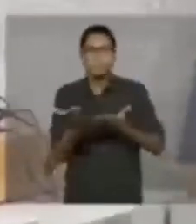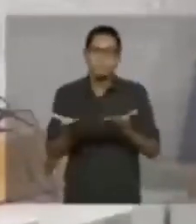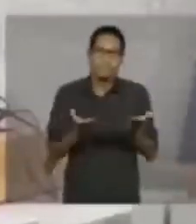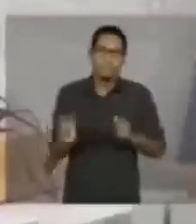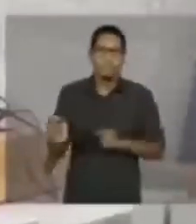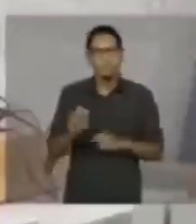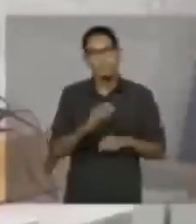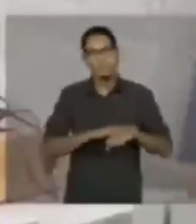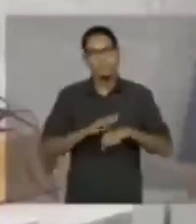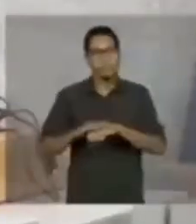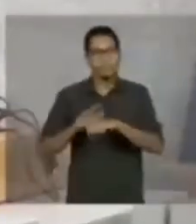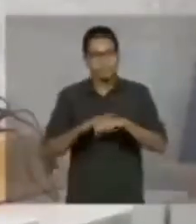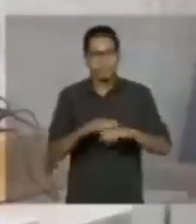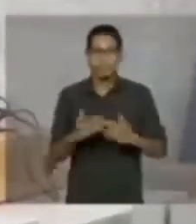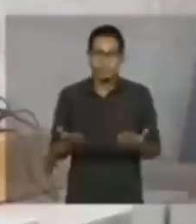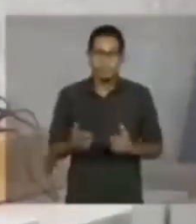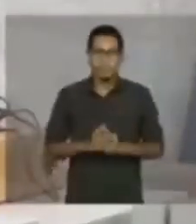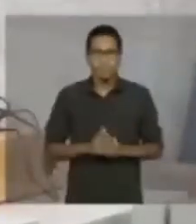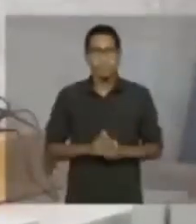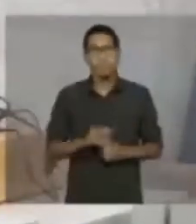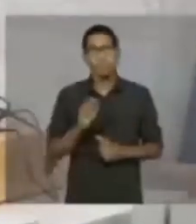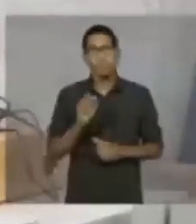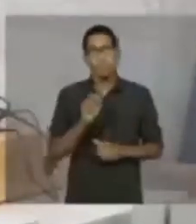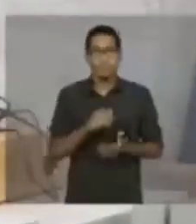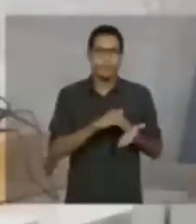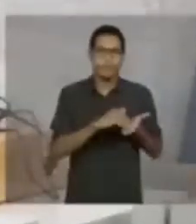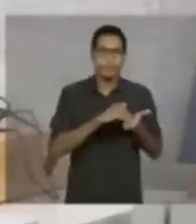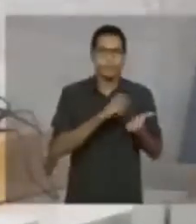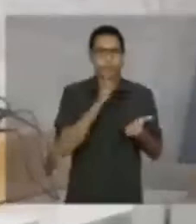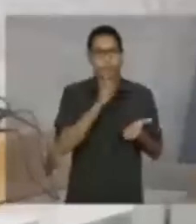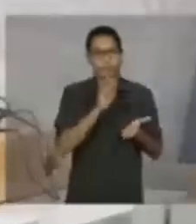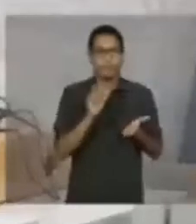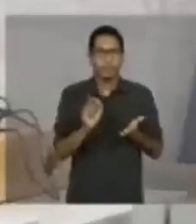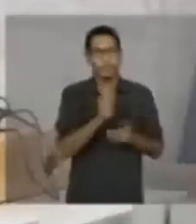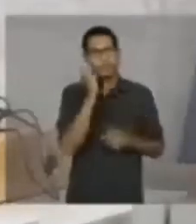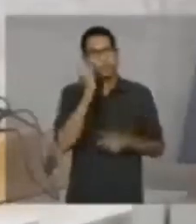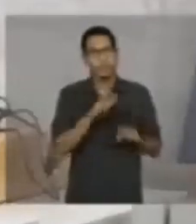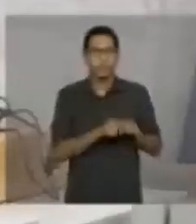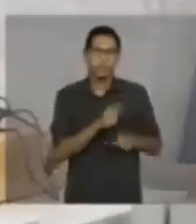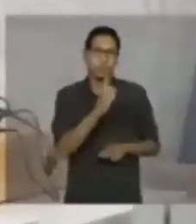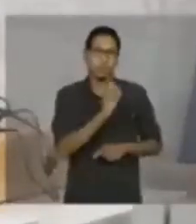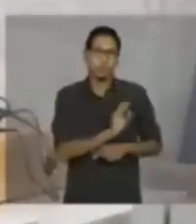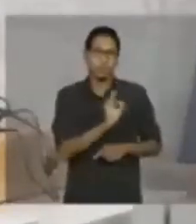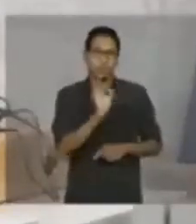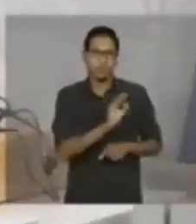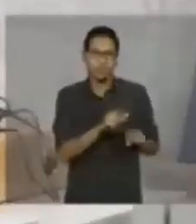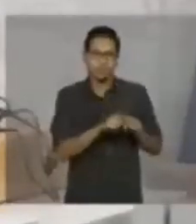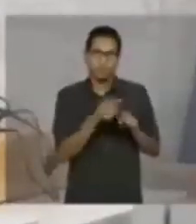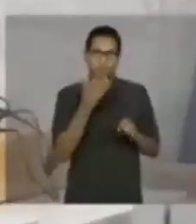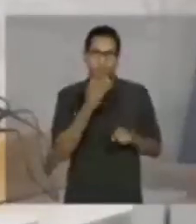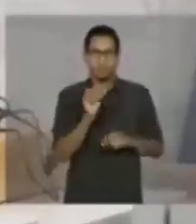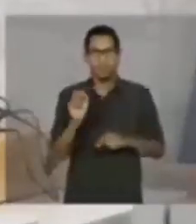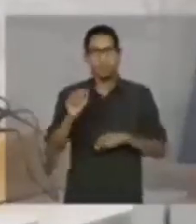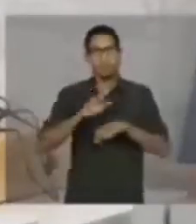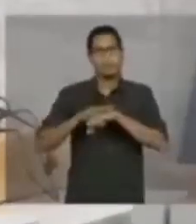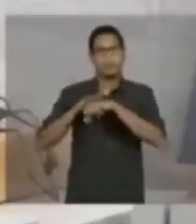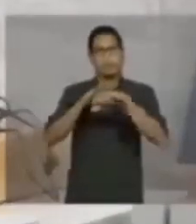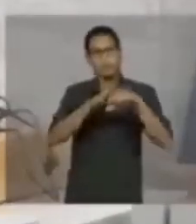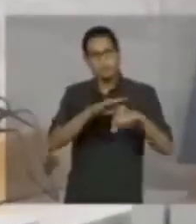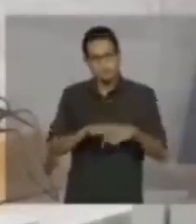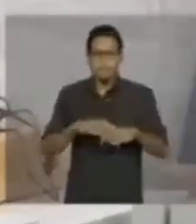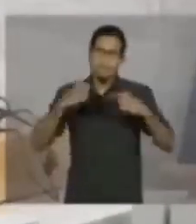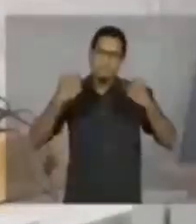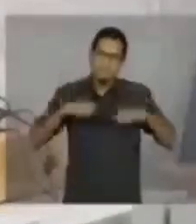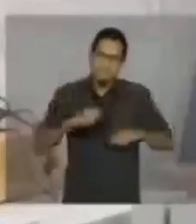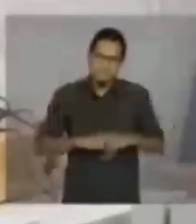serviços propriamente. Então, para que a Secretaria do Verde chegasse no 1% do orçamento reivindicado pelos movimentos,